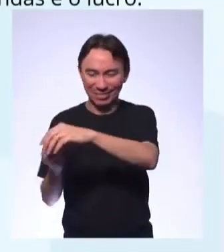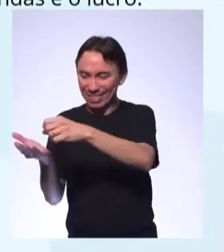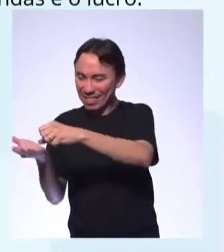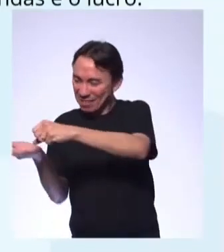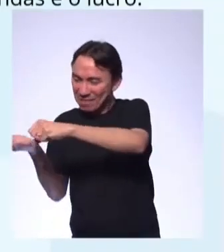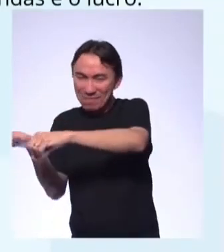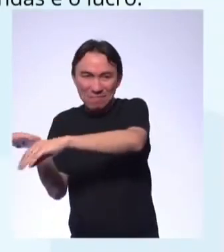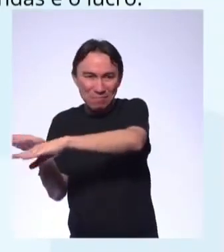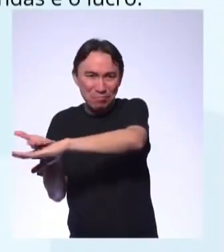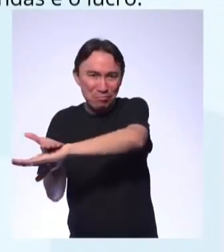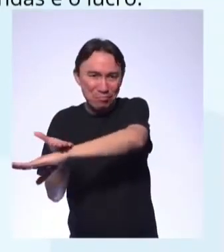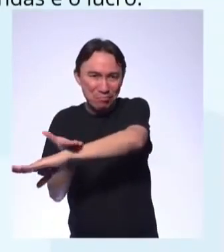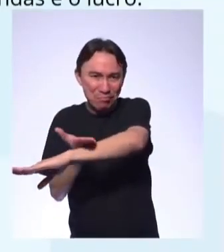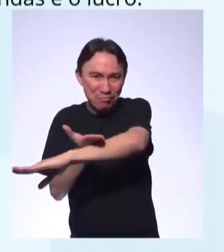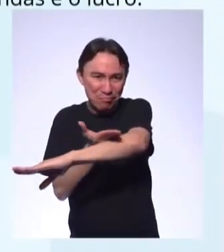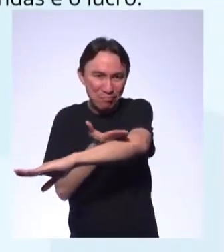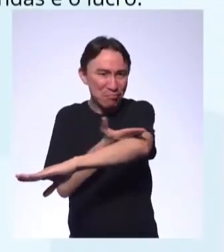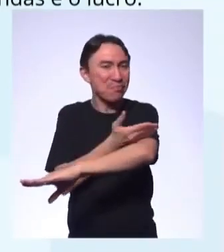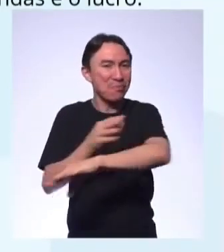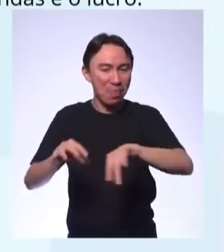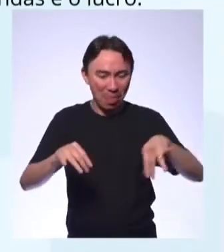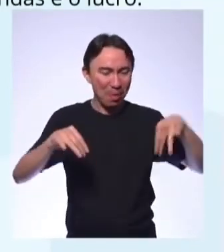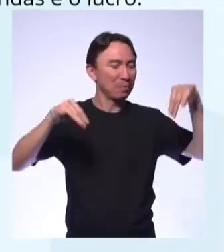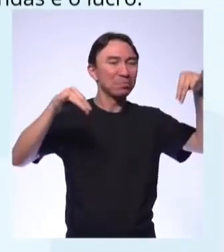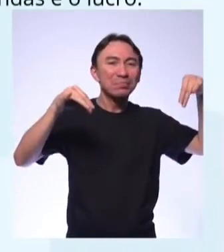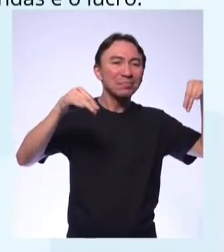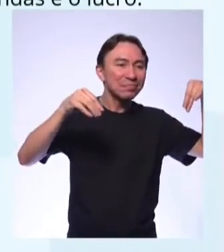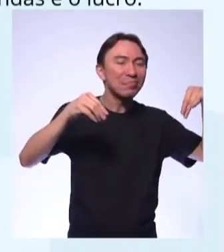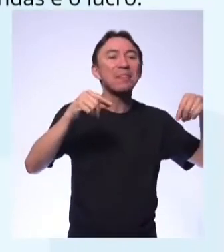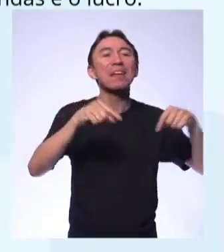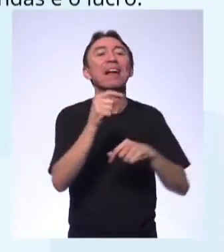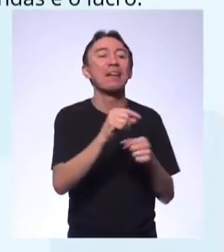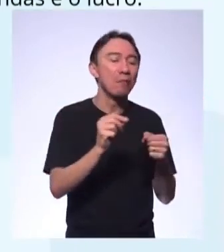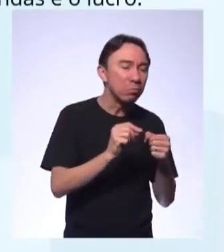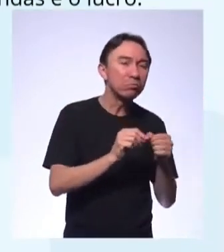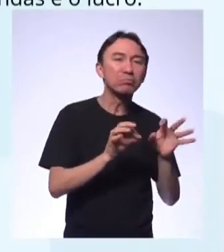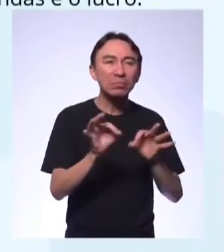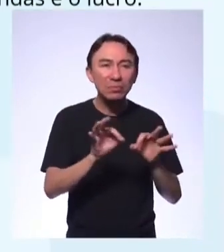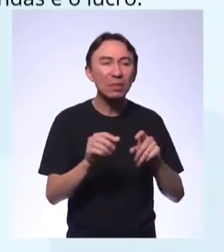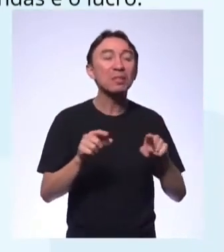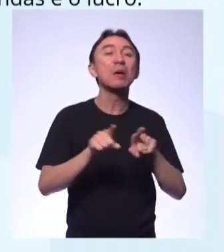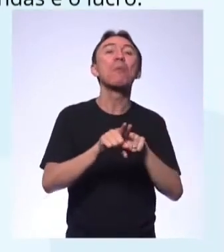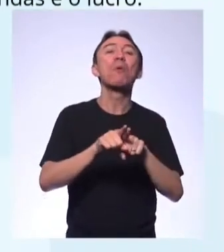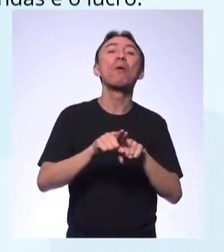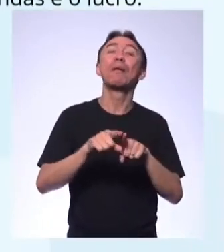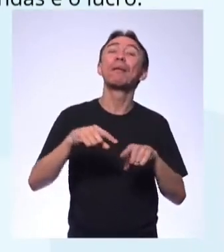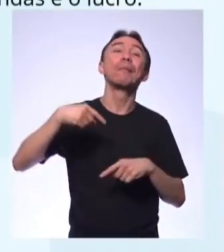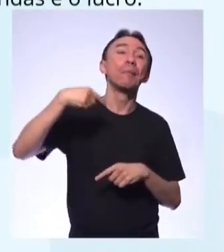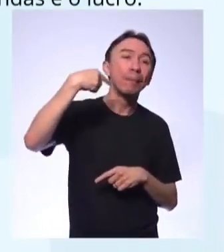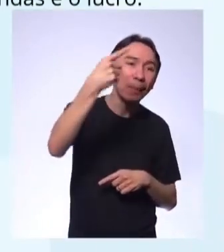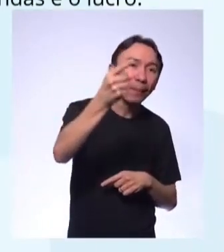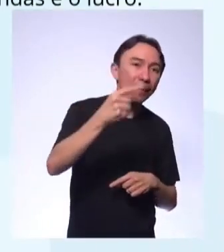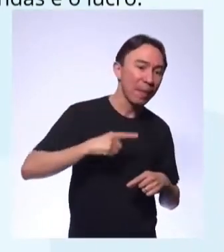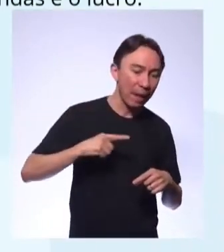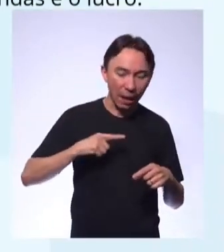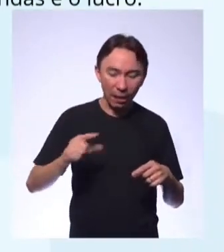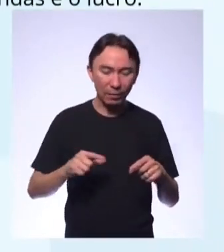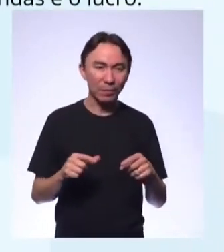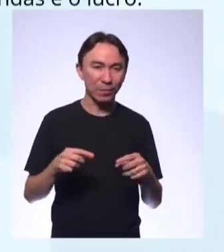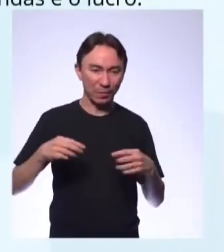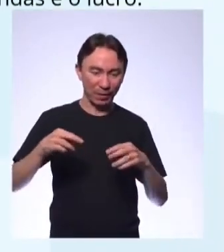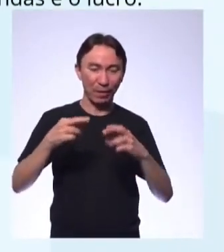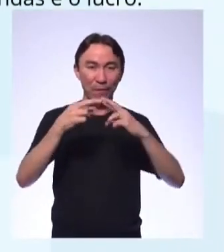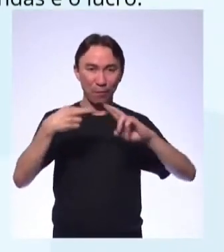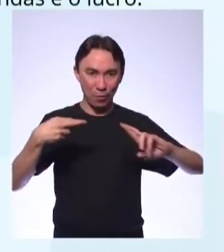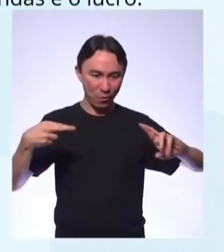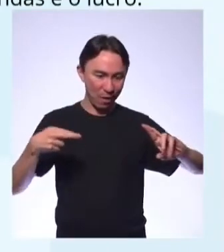essa ovelha, ela mesma faz o fio, ela mesma depois pode ter um tear, onde ela pode pegar esse fio e tramá-lo, transformando em